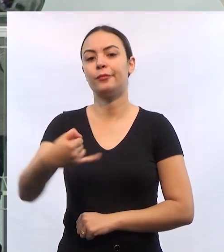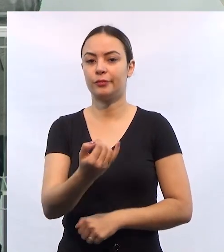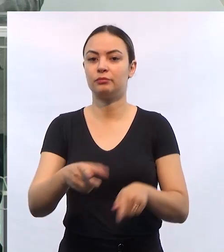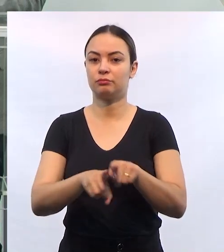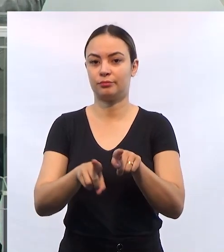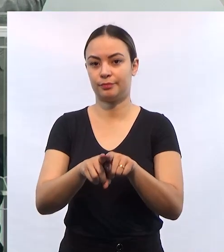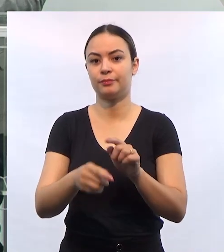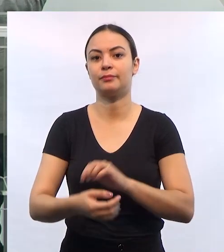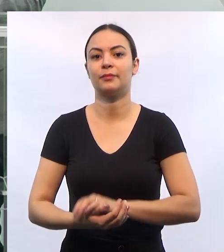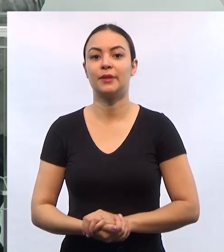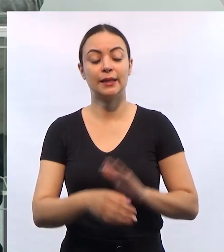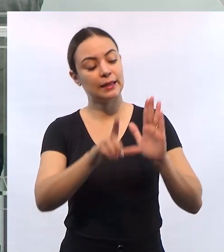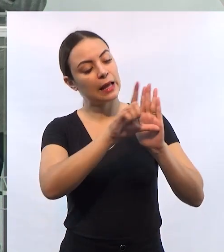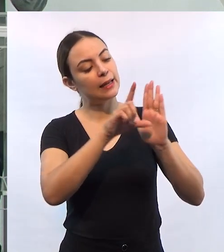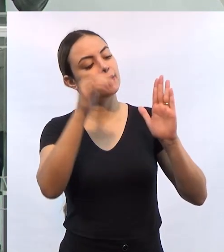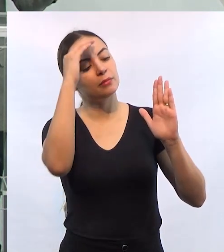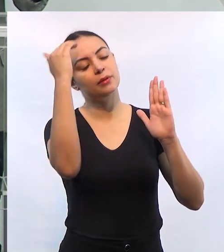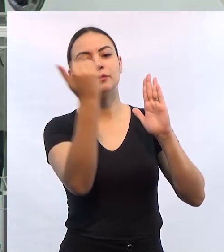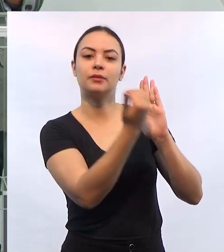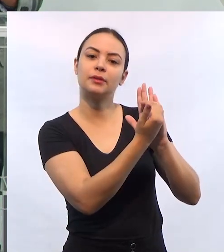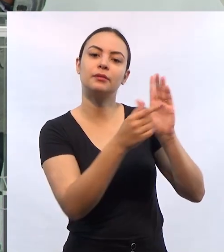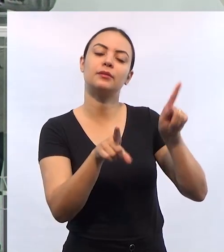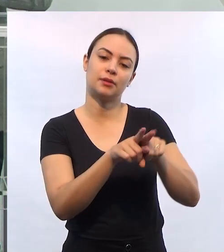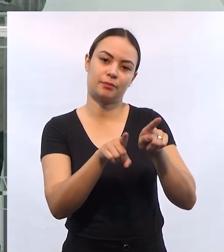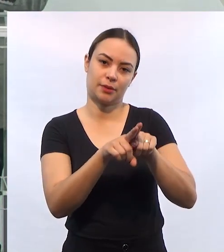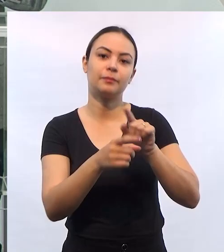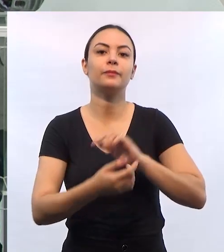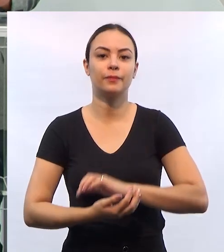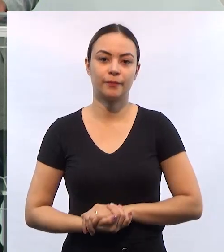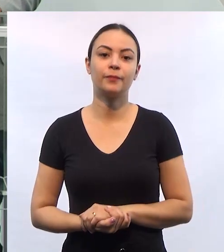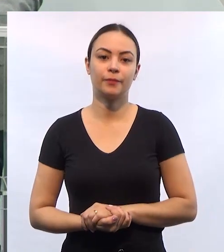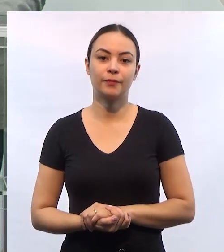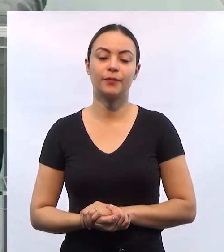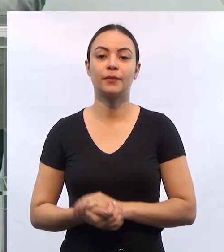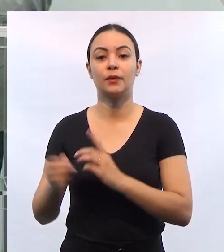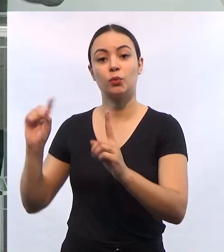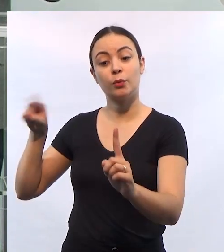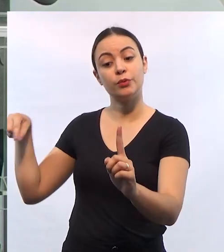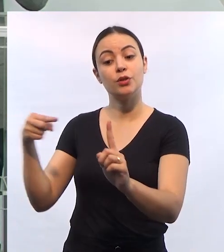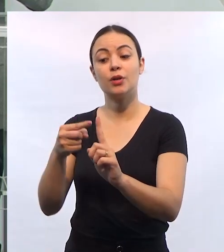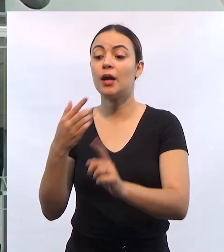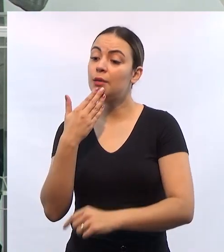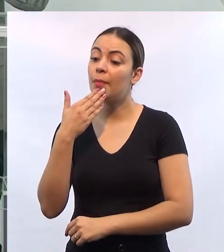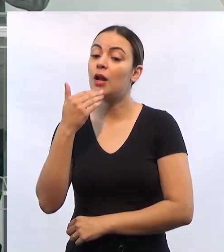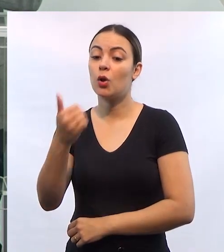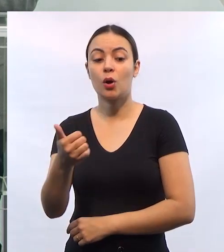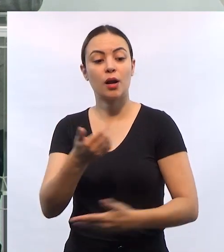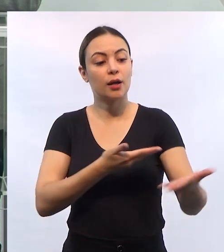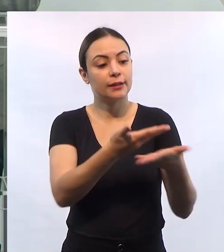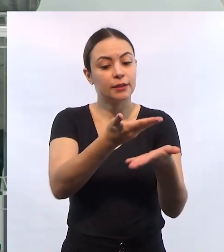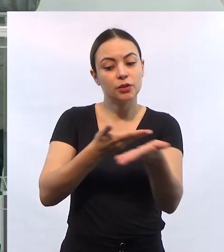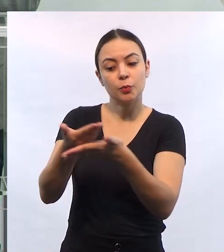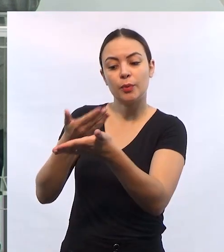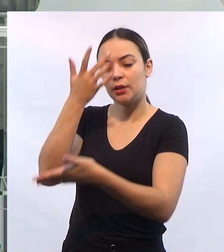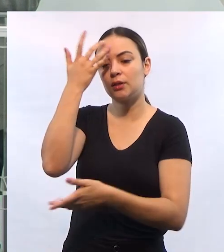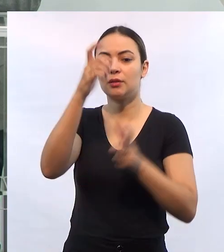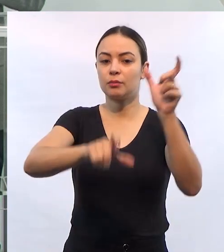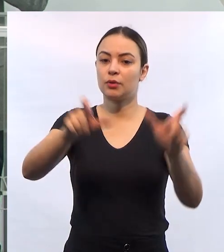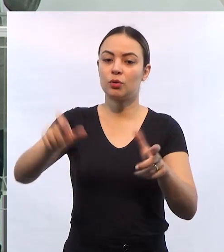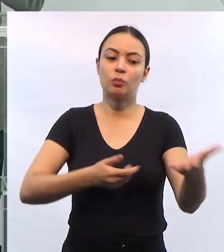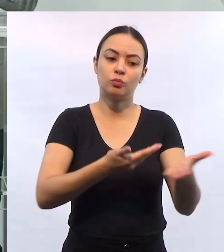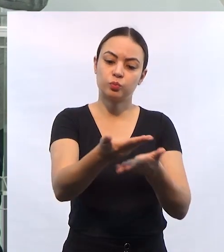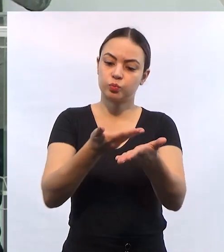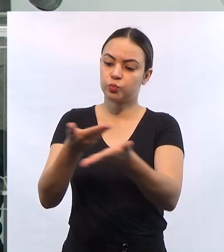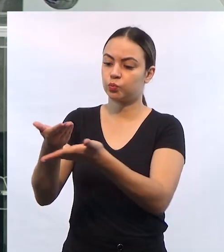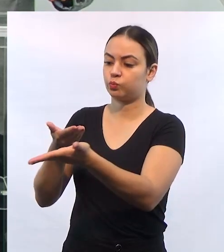os requisitos da lei como um todo, sem deixar de atender o cidadão e, na verdade, com o objetivo de melhorar o atendimento ao cidadão como um todo.